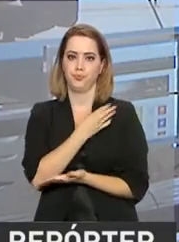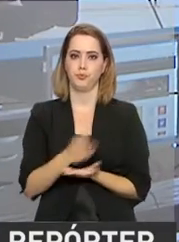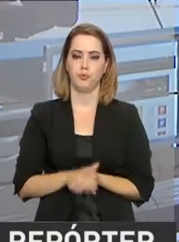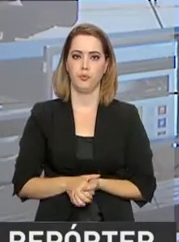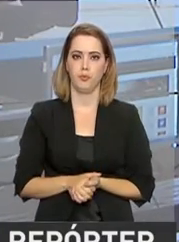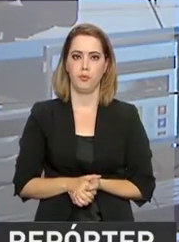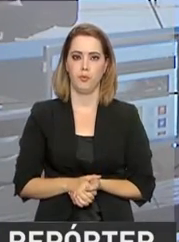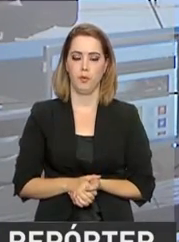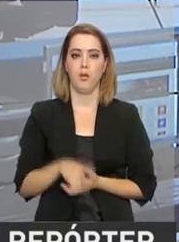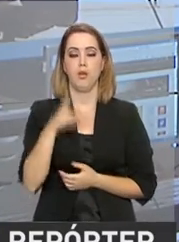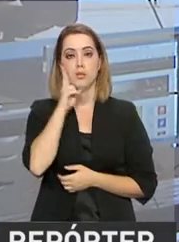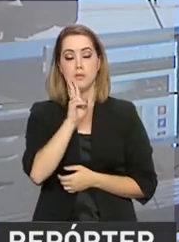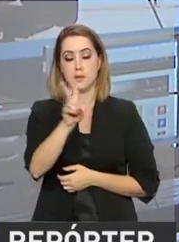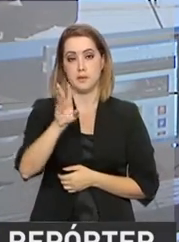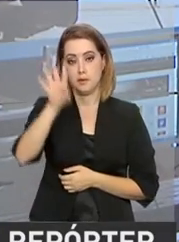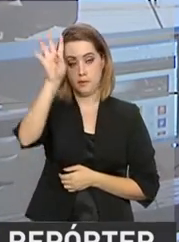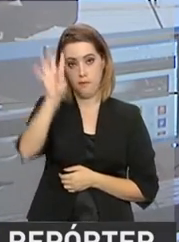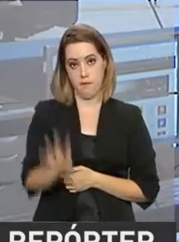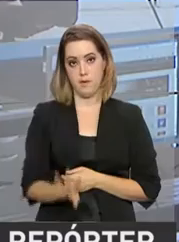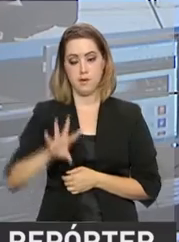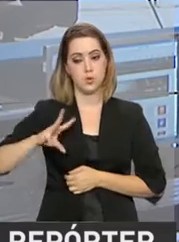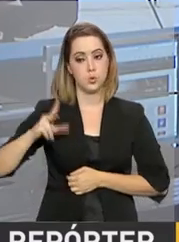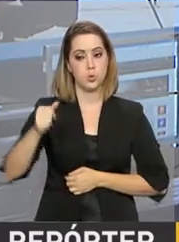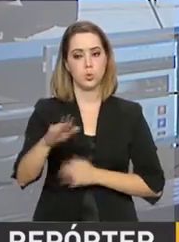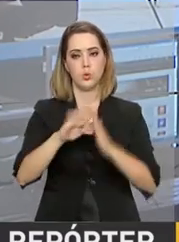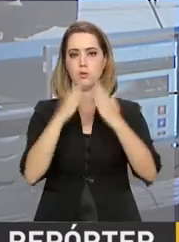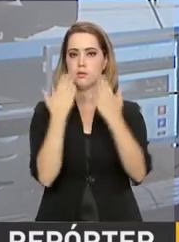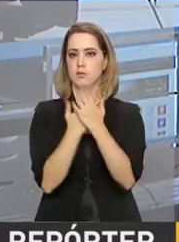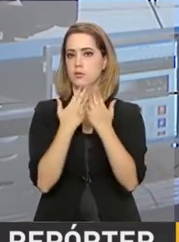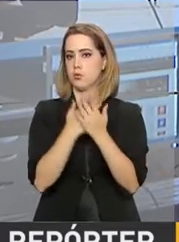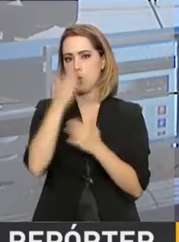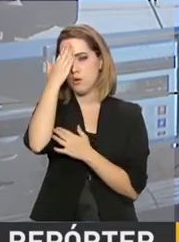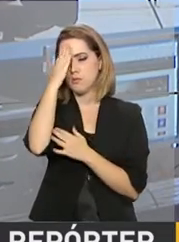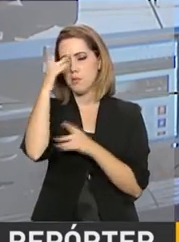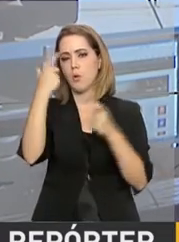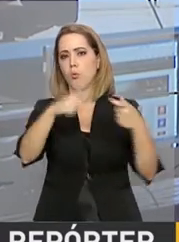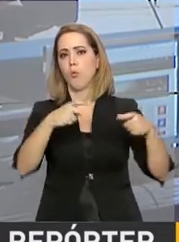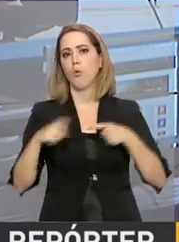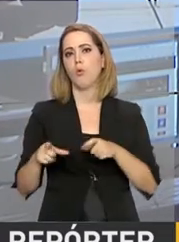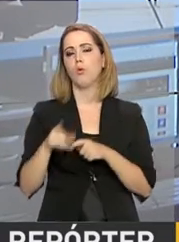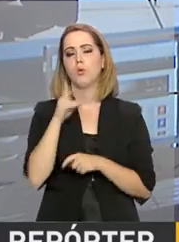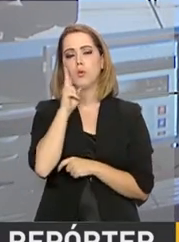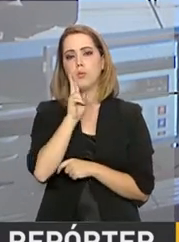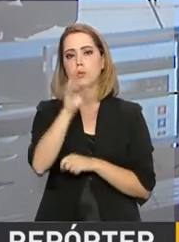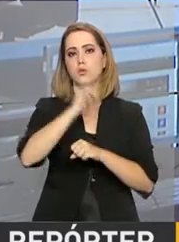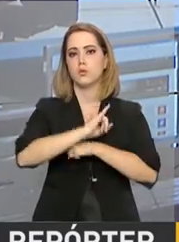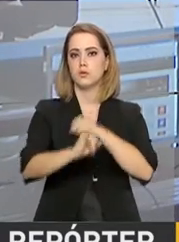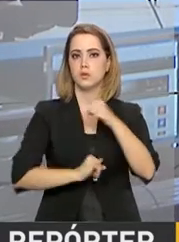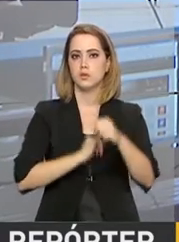A lista completa com o ranking das escolas você acessa na página do INEP na internet,